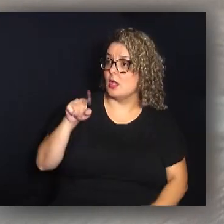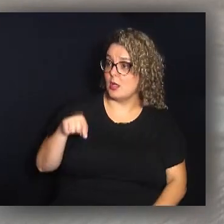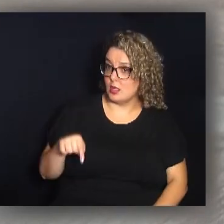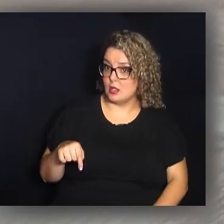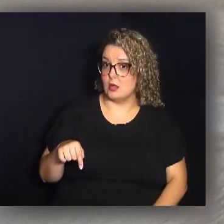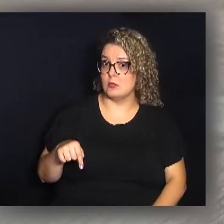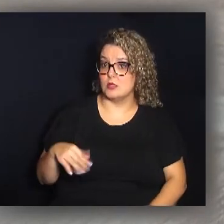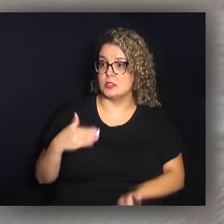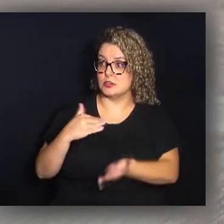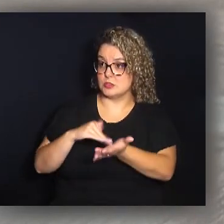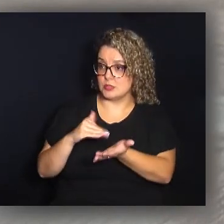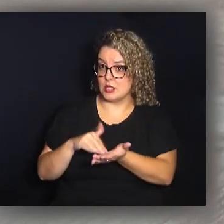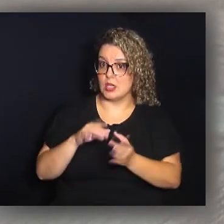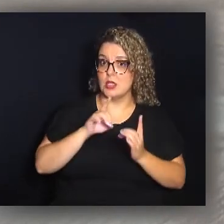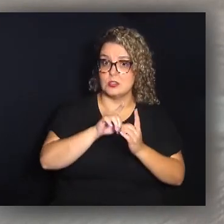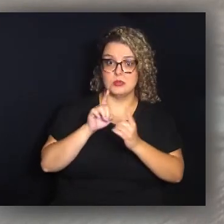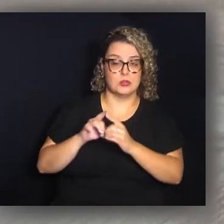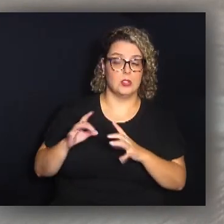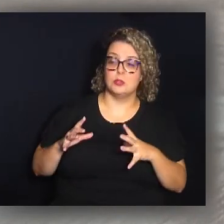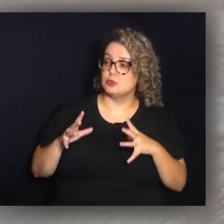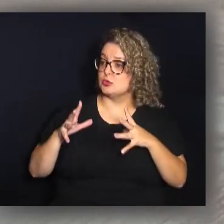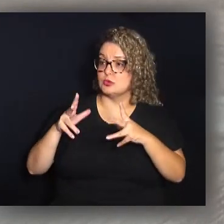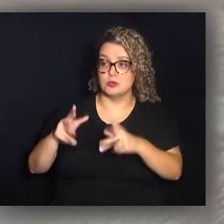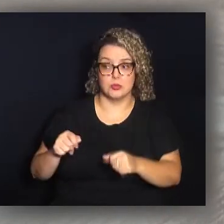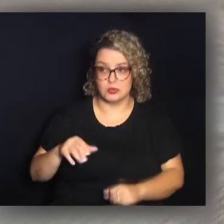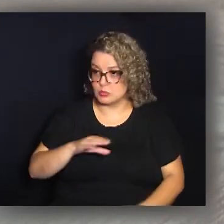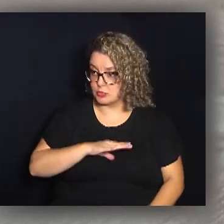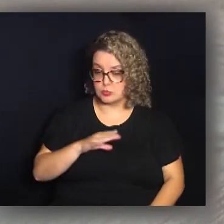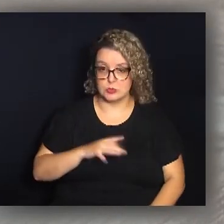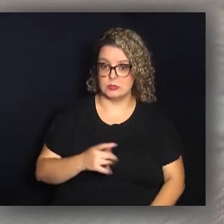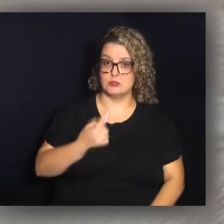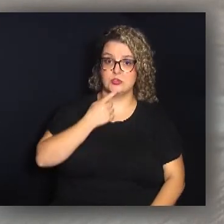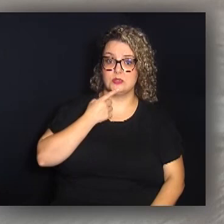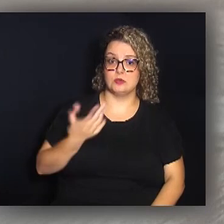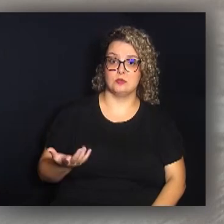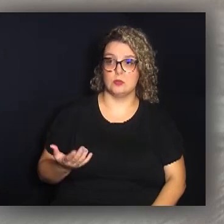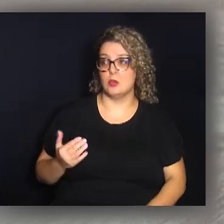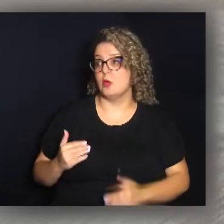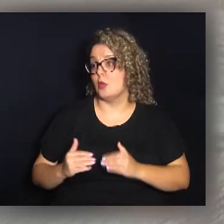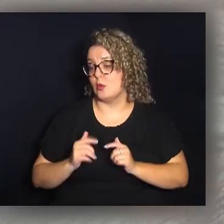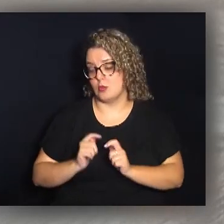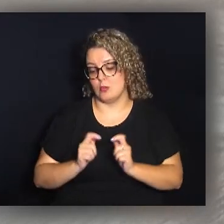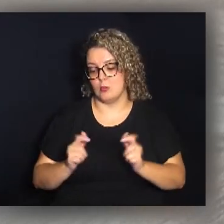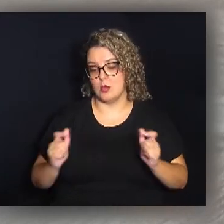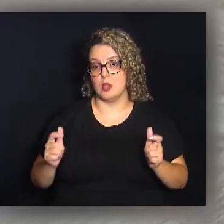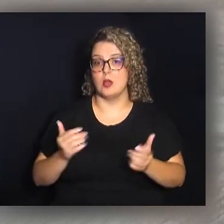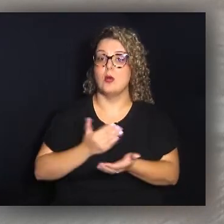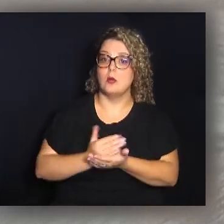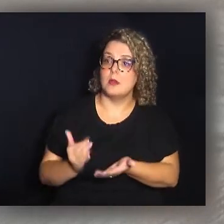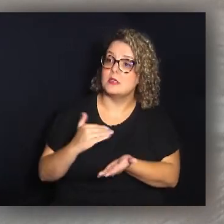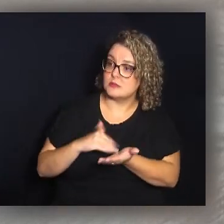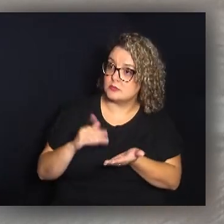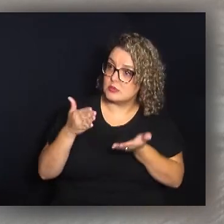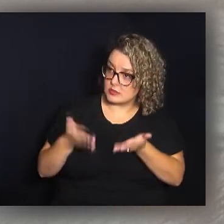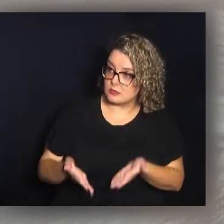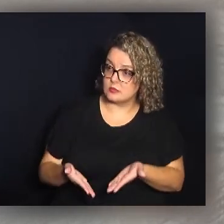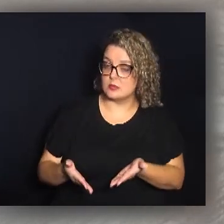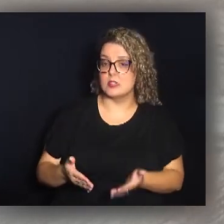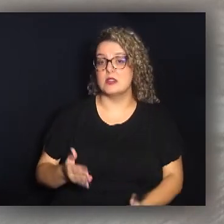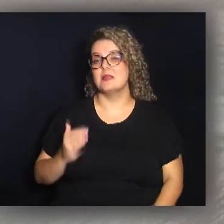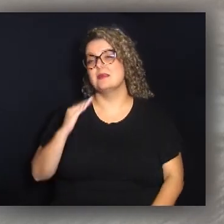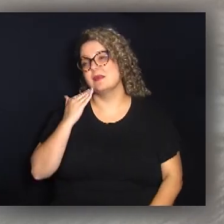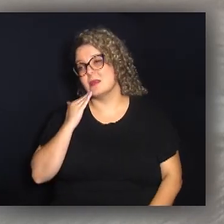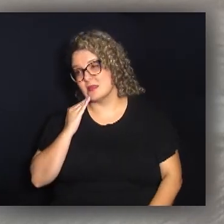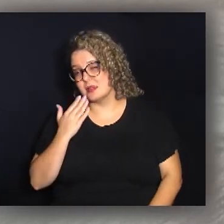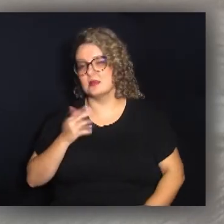Urbanismo é uma das secretarias que atende a todos do município de Campinas. O progresso passa pela secretaria e